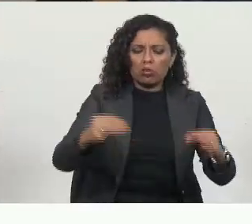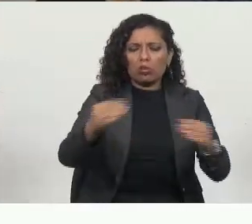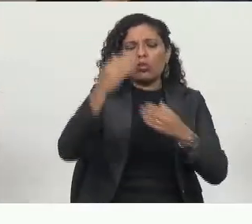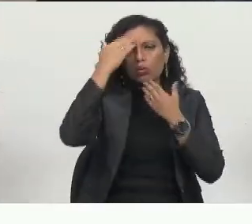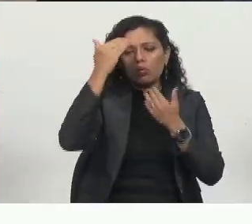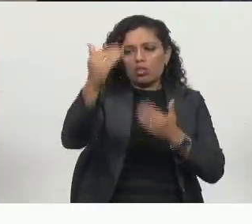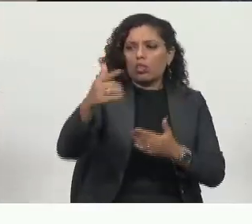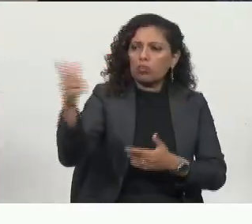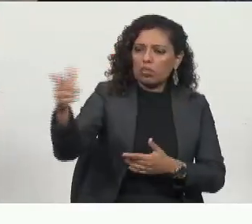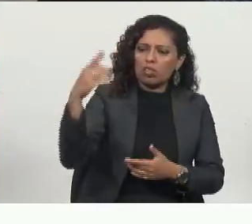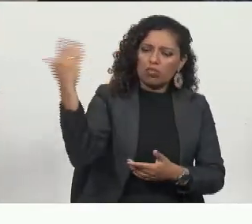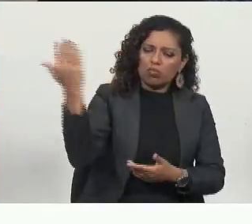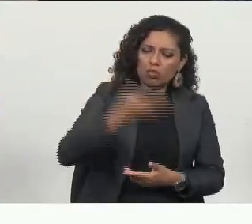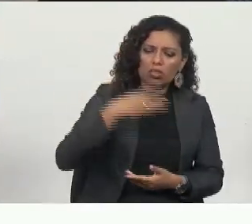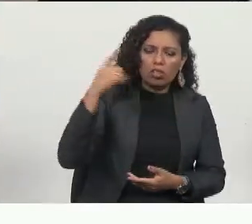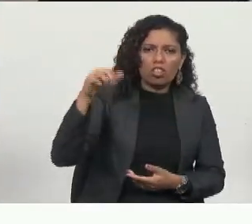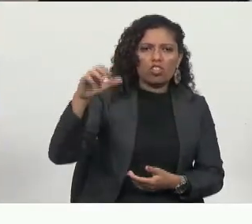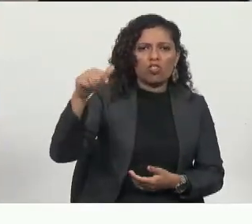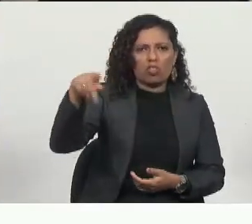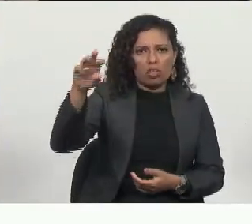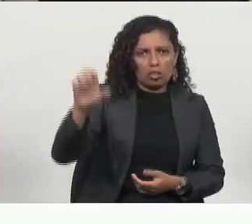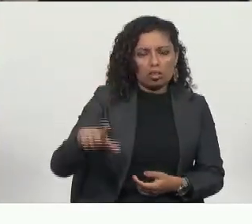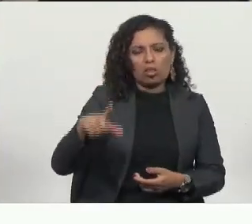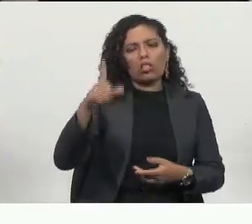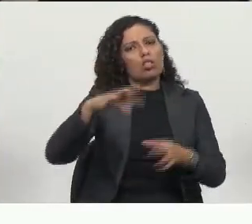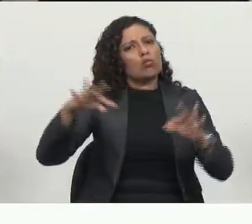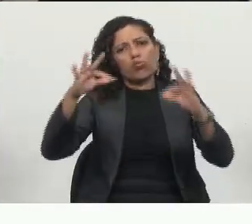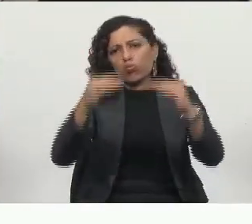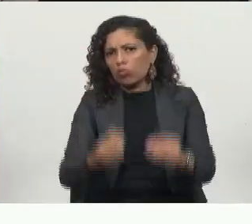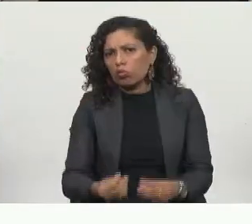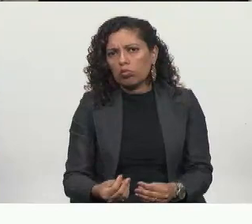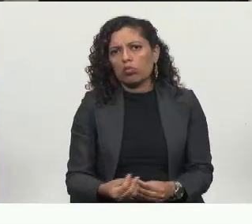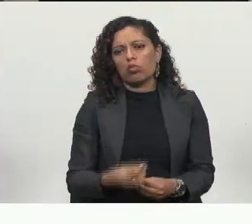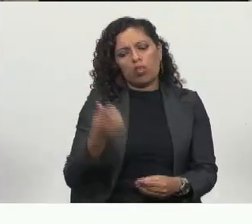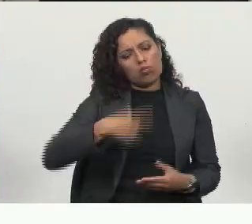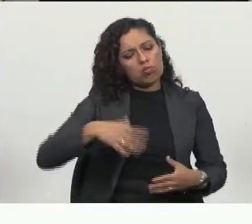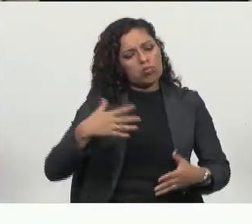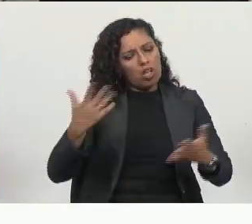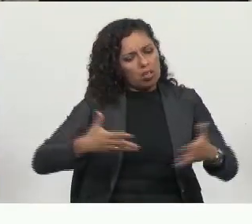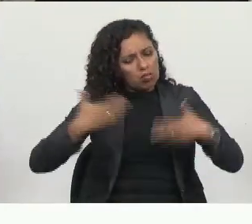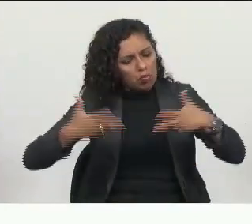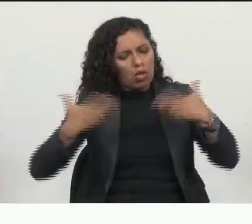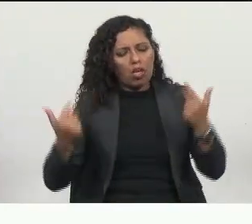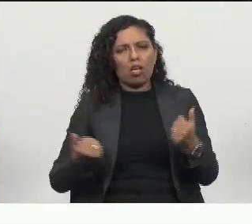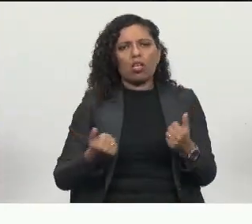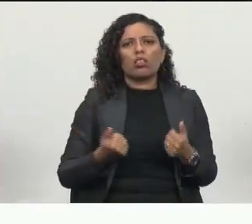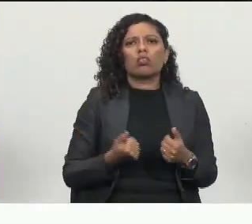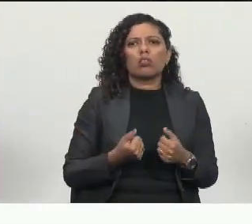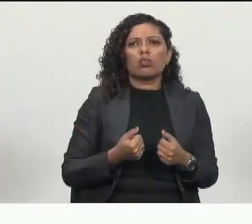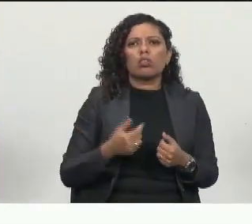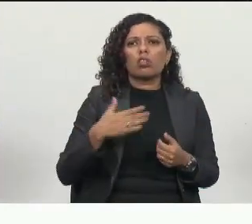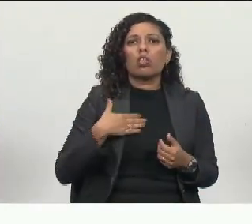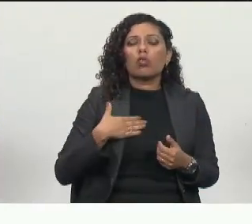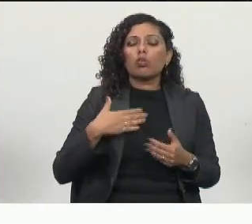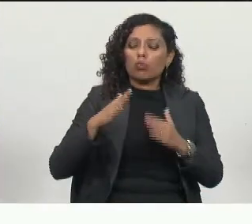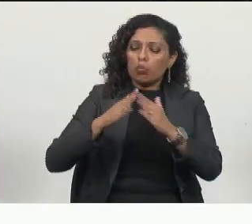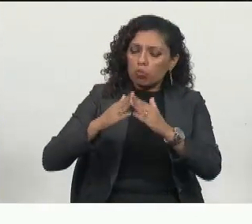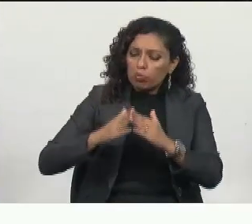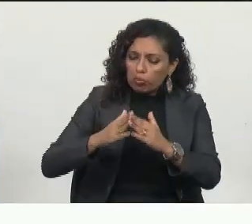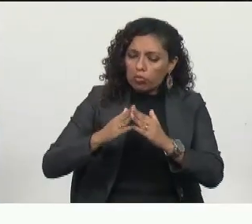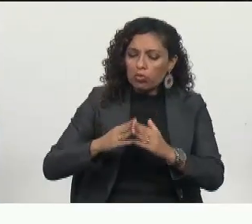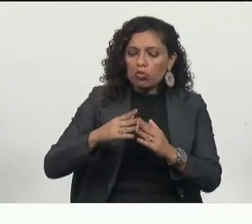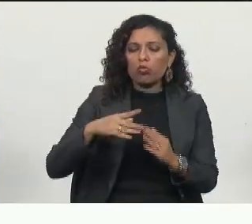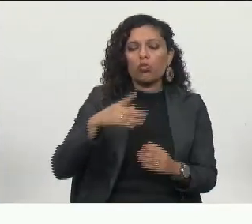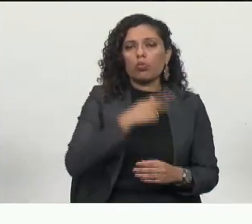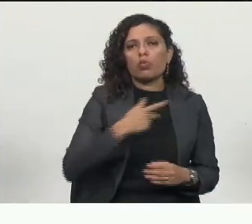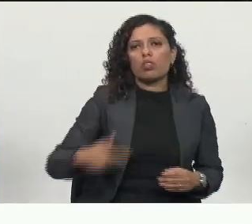ter vindo, deputado Quinoplau. Obrigado, Anderson Moraes, Alexandre. A gente tem que enriquecer essa comissão. E eu que pedi ao André Ciliano, o presidente, para que a